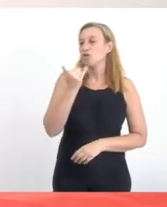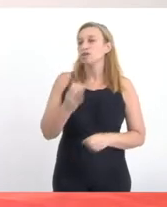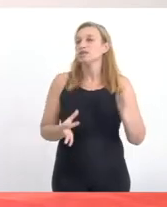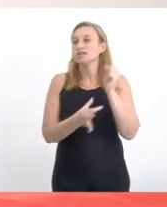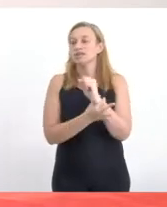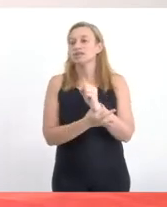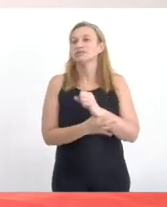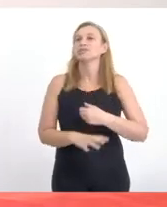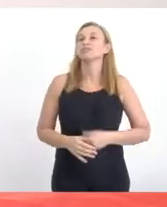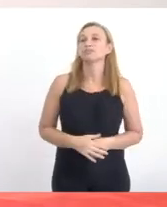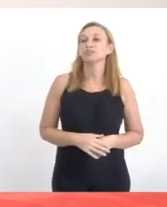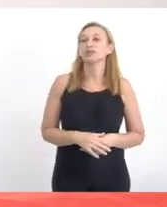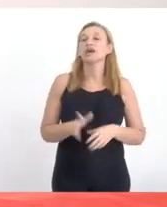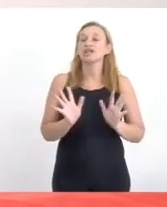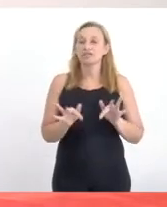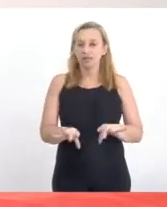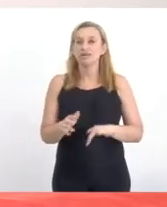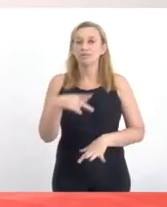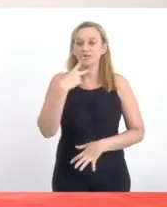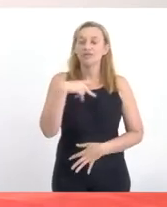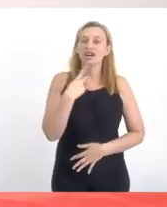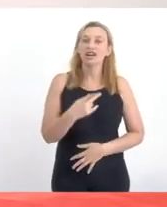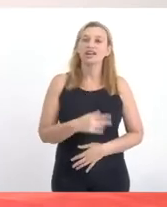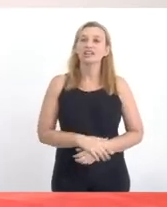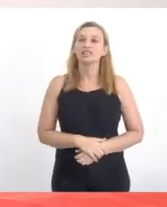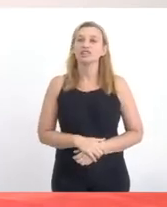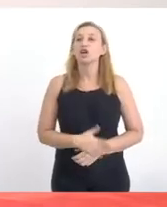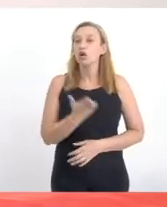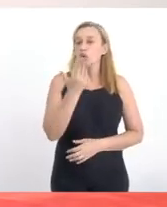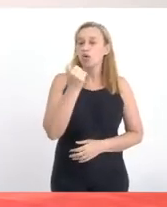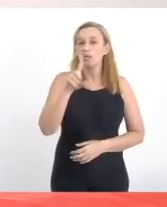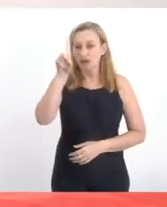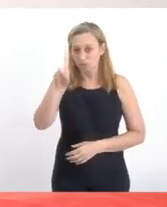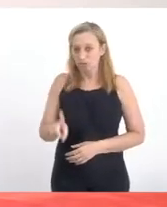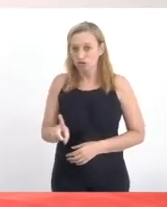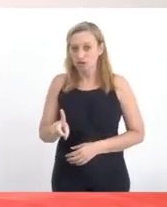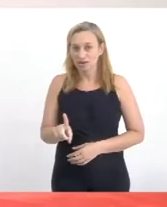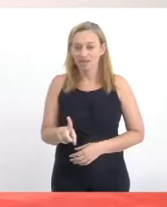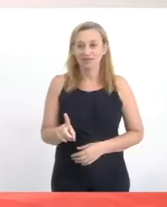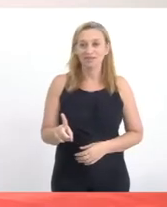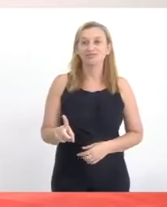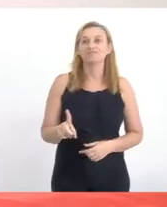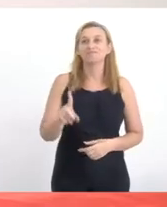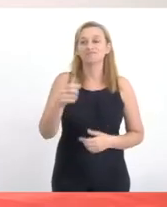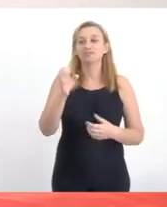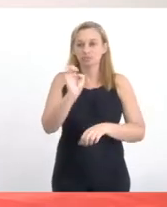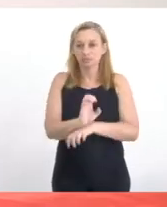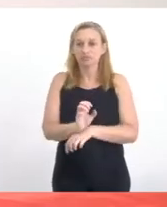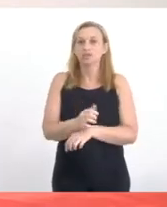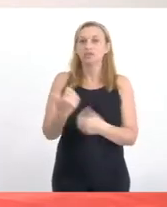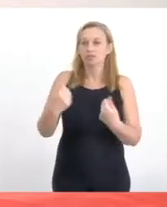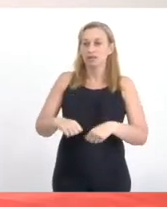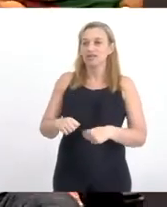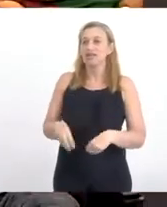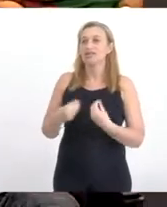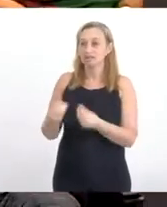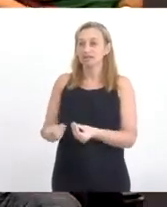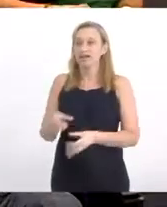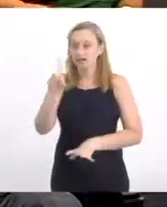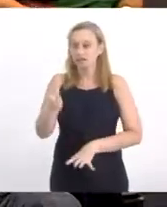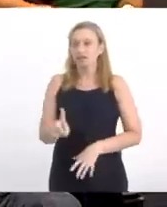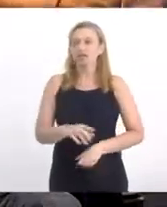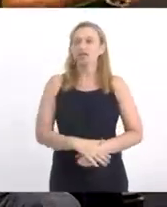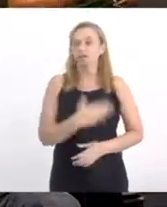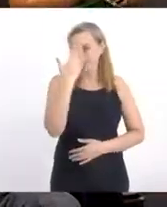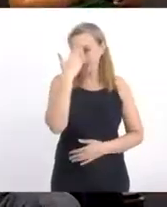segurança alimentar Então queria encerrar minha sala dizendo que comer Oi e o estado precisa garantir isso muito obrigada